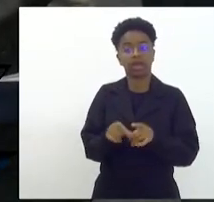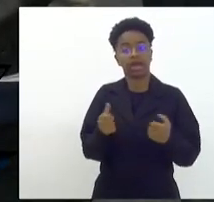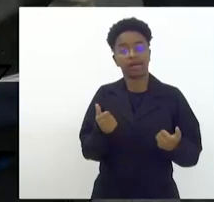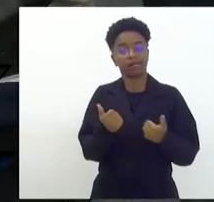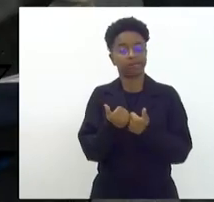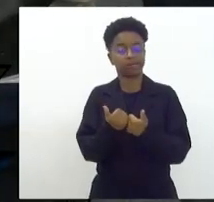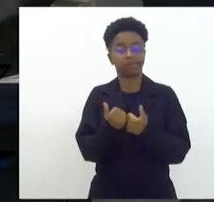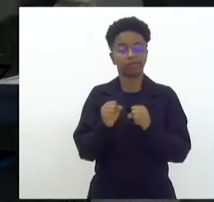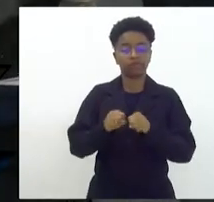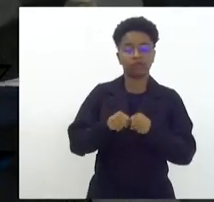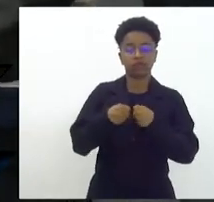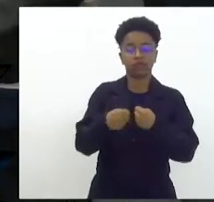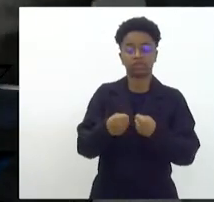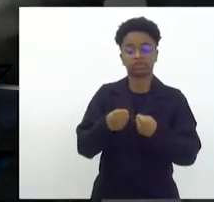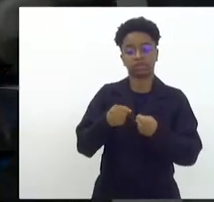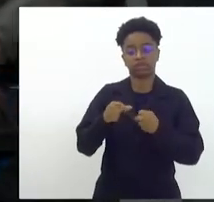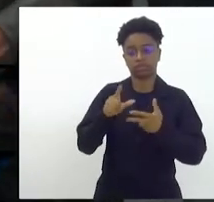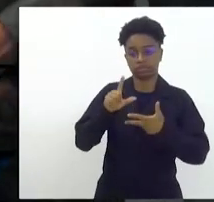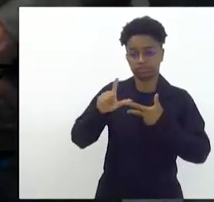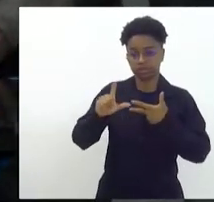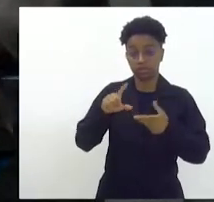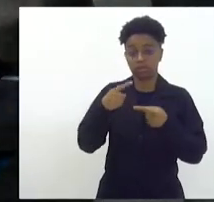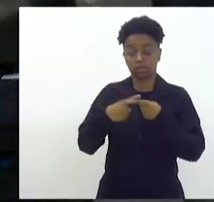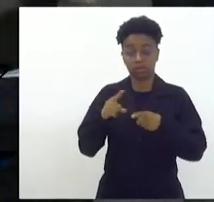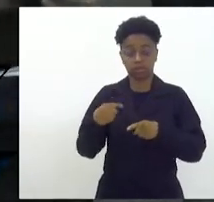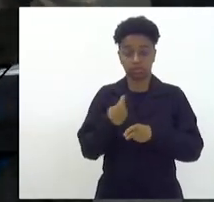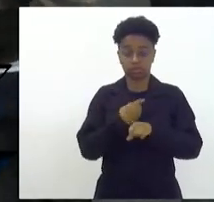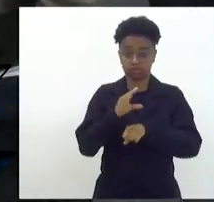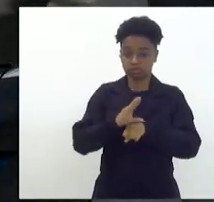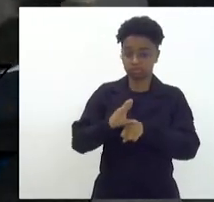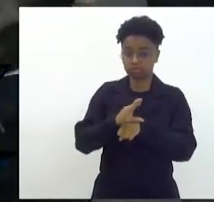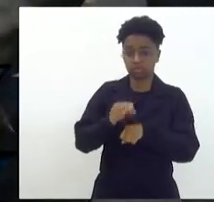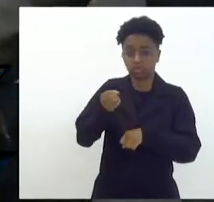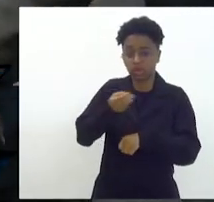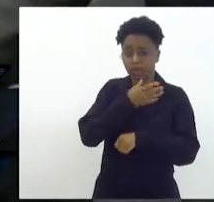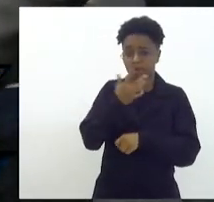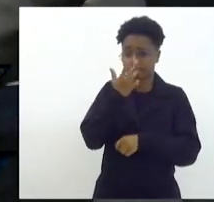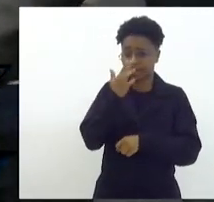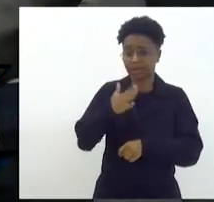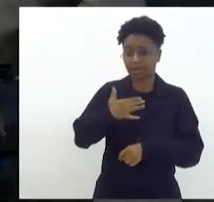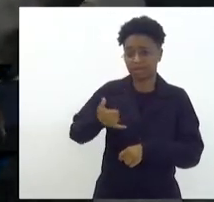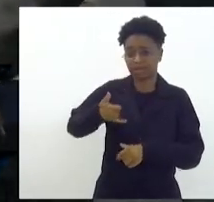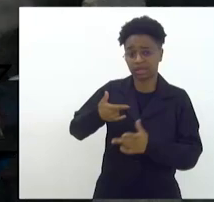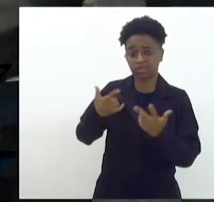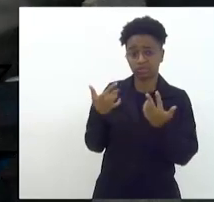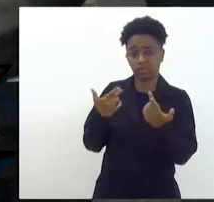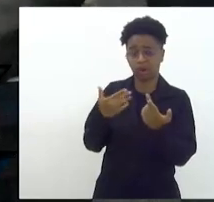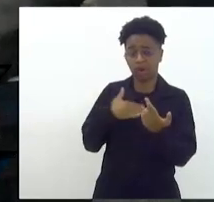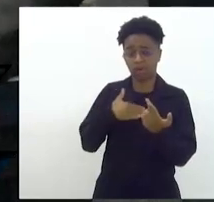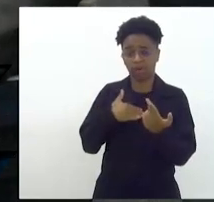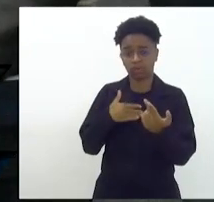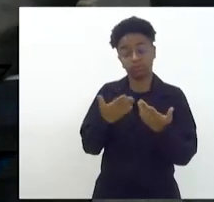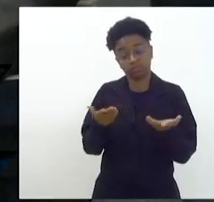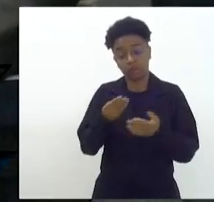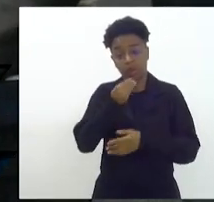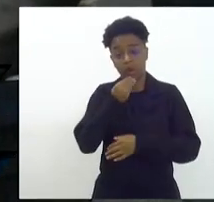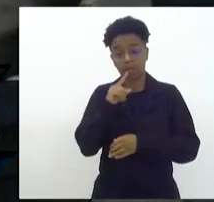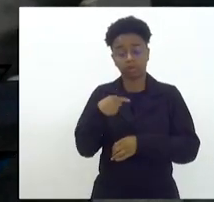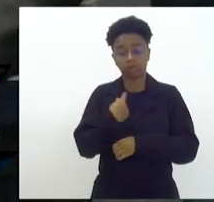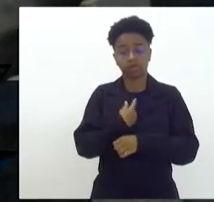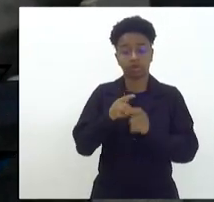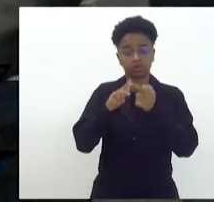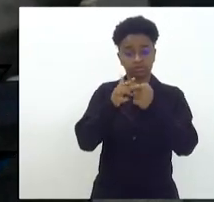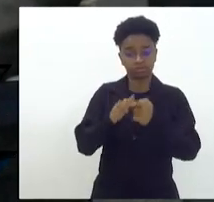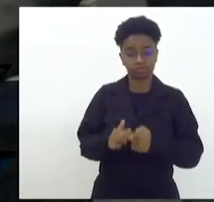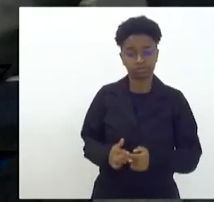Legislativo em si a nossa Constituição é muito jovem ela tem praticamente a minha idade e é claro que a gente está aperfeiçoando o pacto